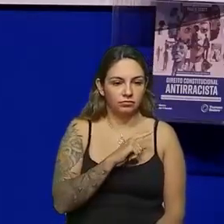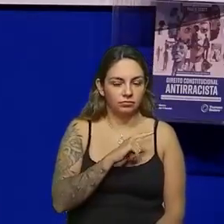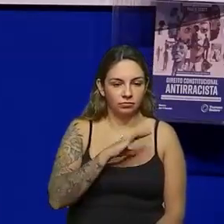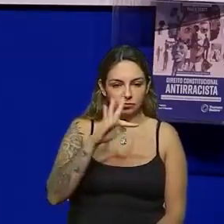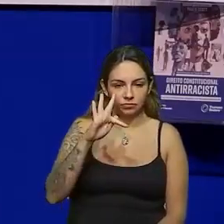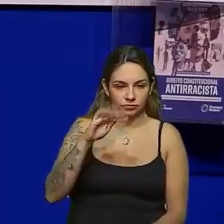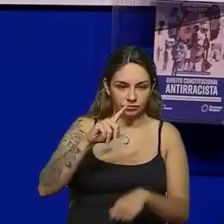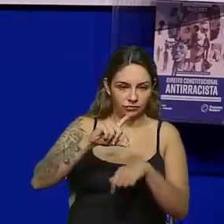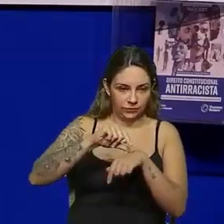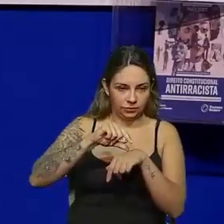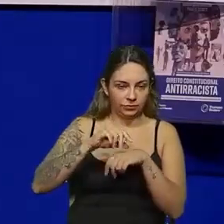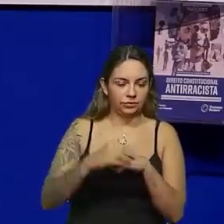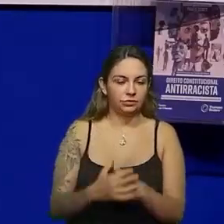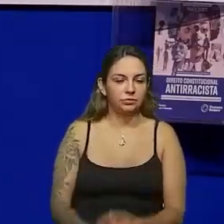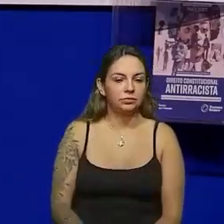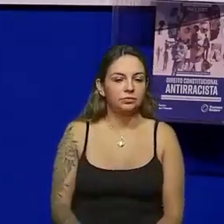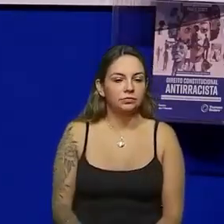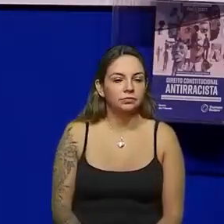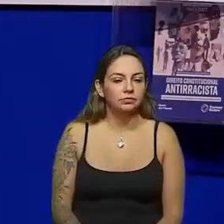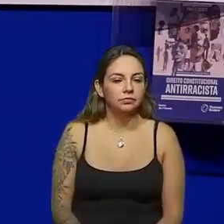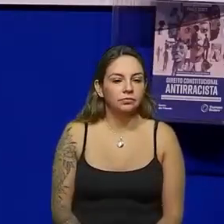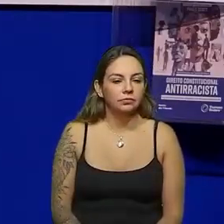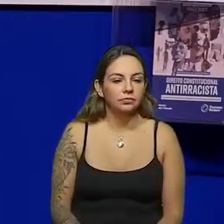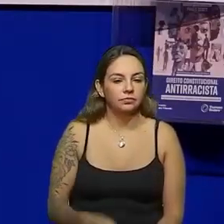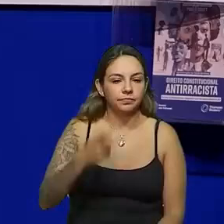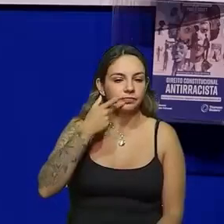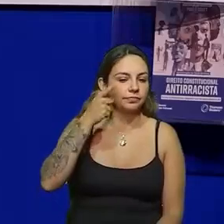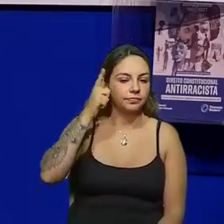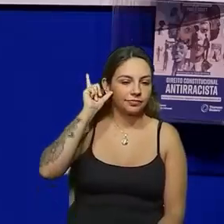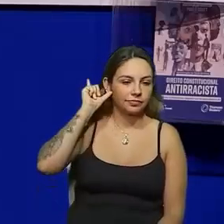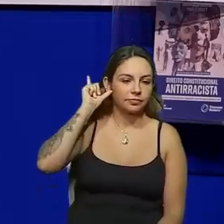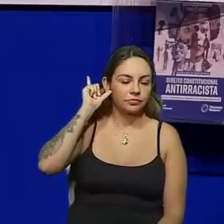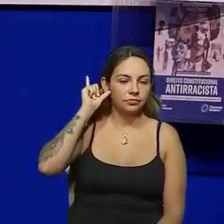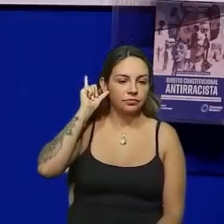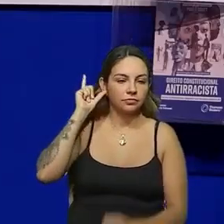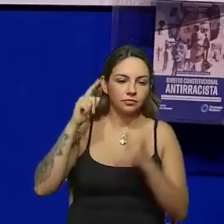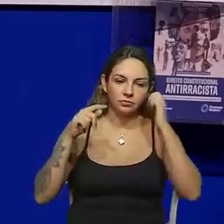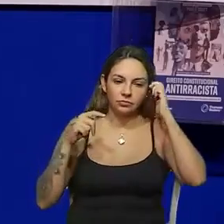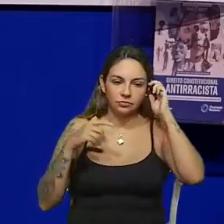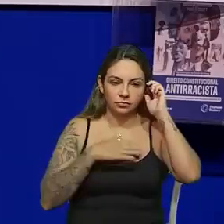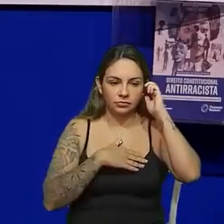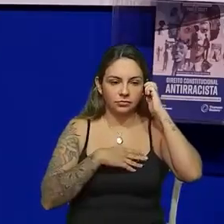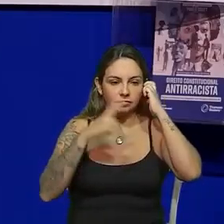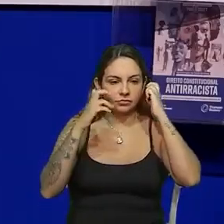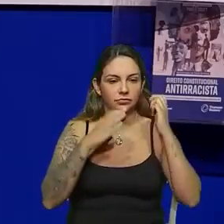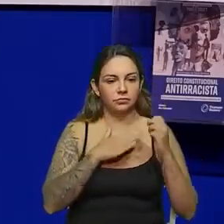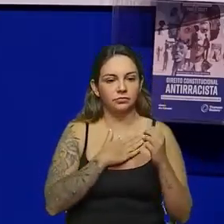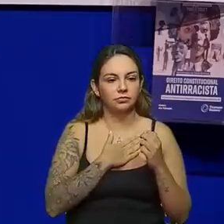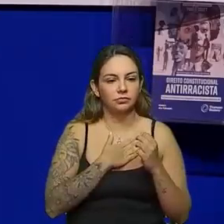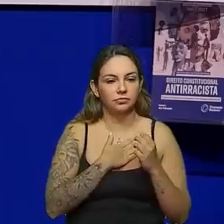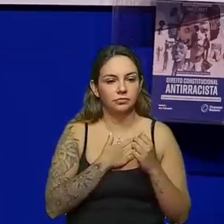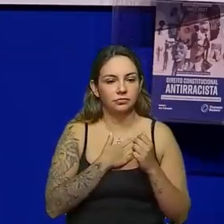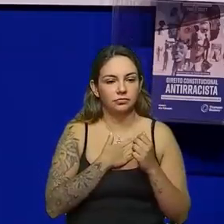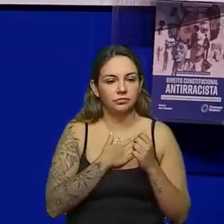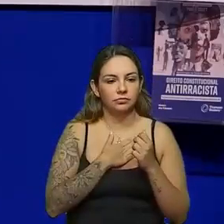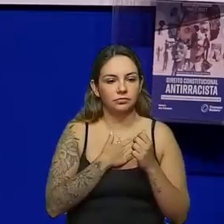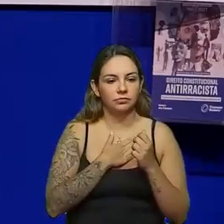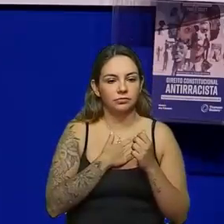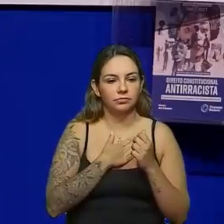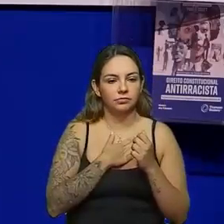fuso horário horrível aí. Eu até disse ontem para o Léo, que gostou do termo, que eu ainda estou um